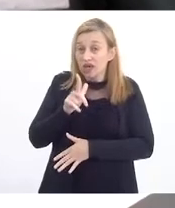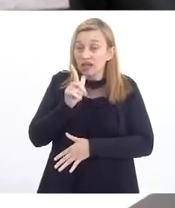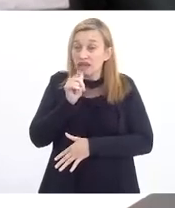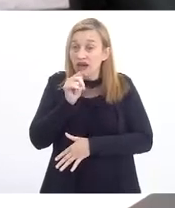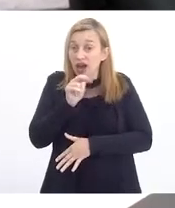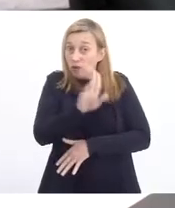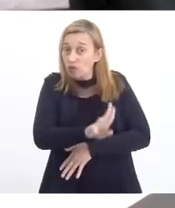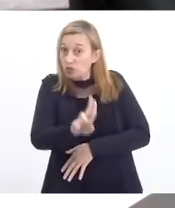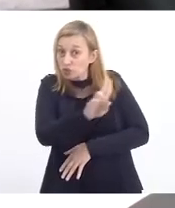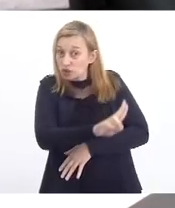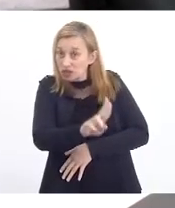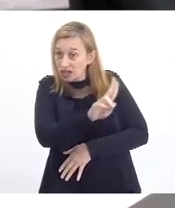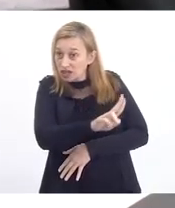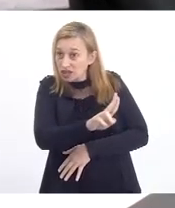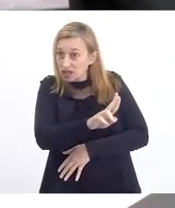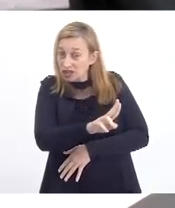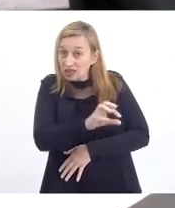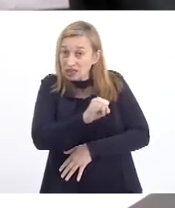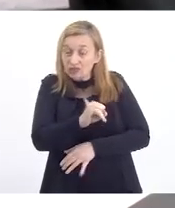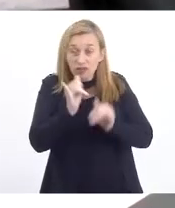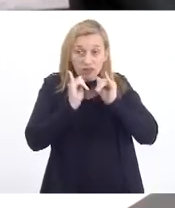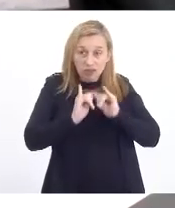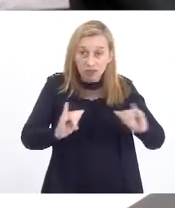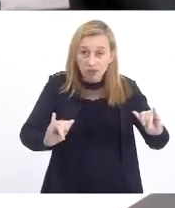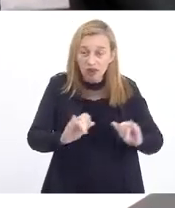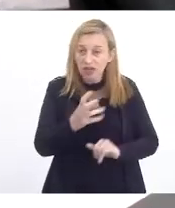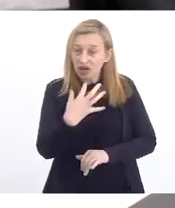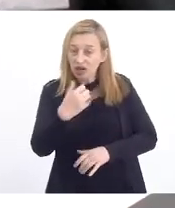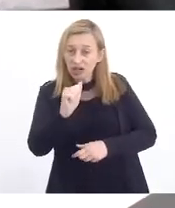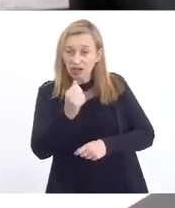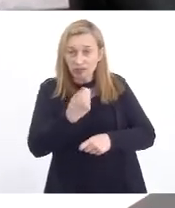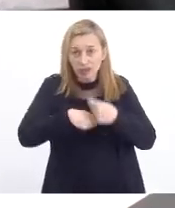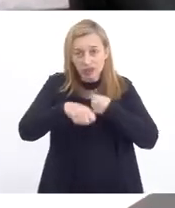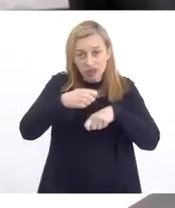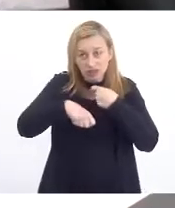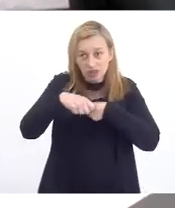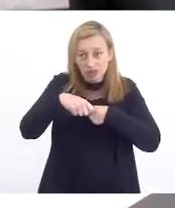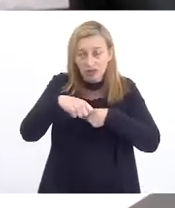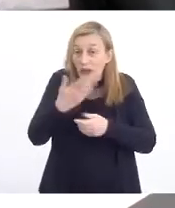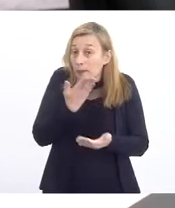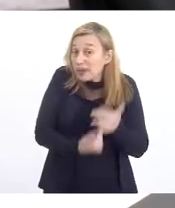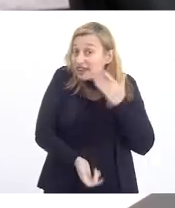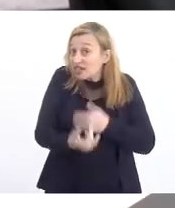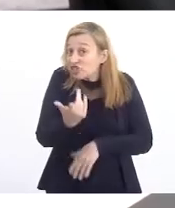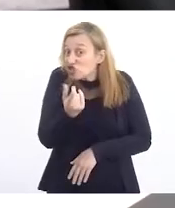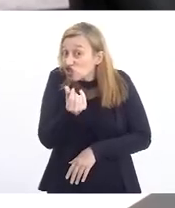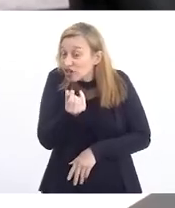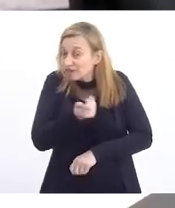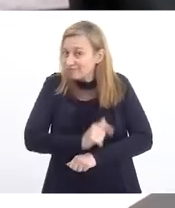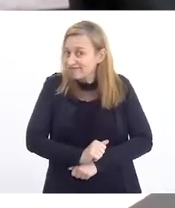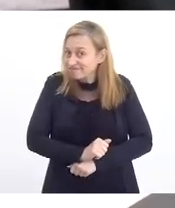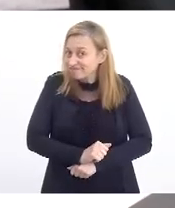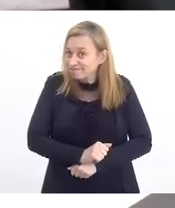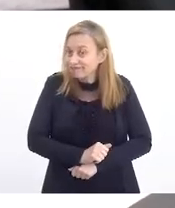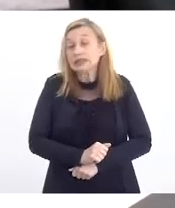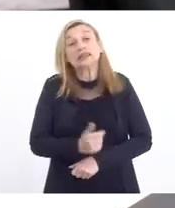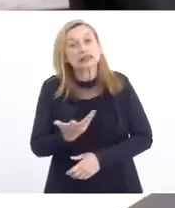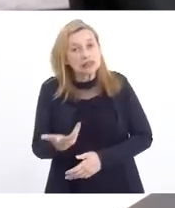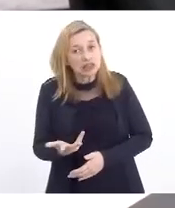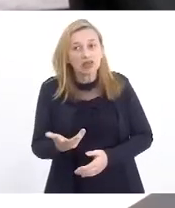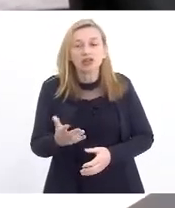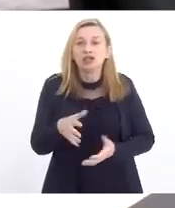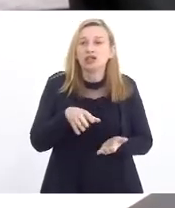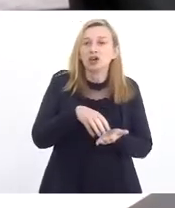faturada. Se elas forem fazer propaganda de economia de água, vão perder dinheiro. Então, isso é uma tarefa dos